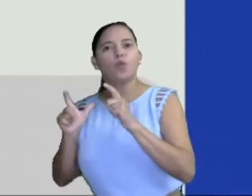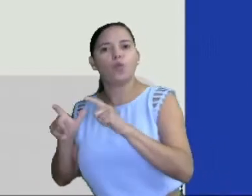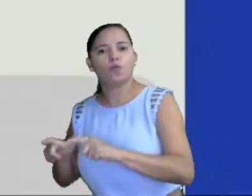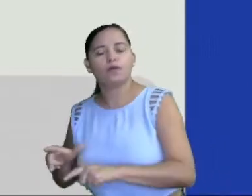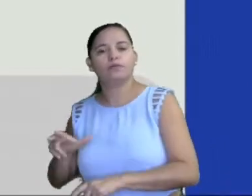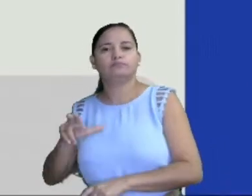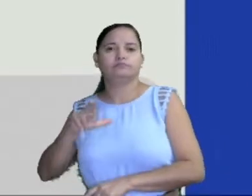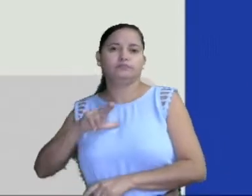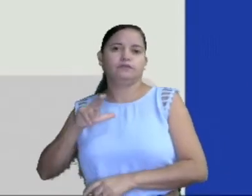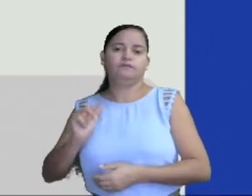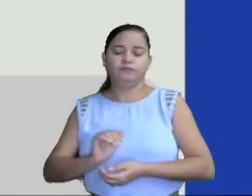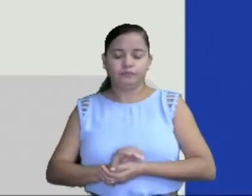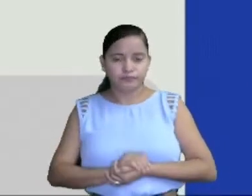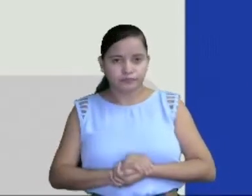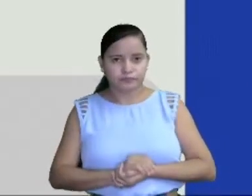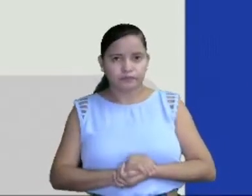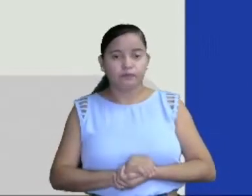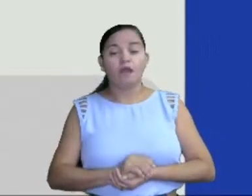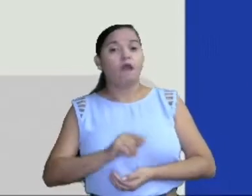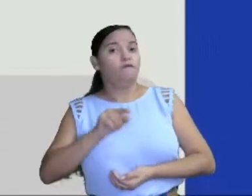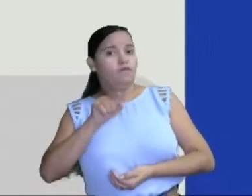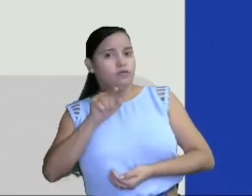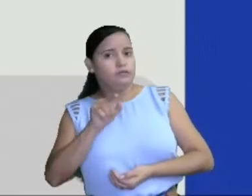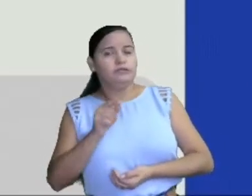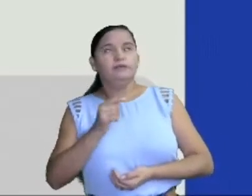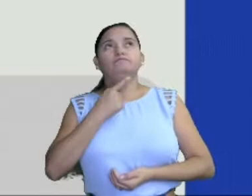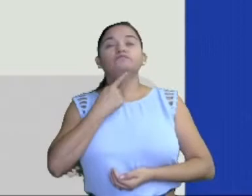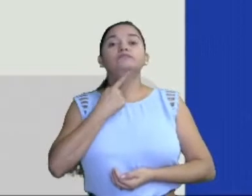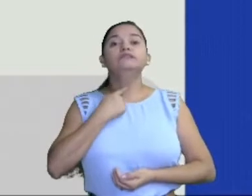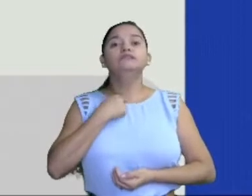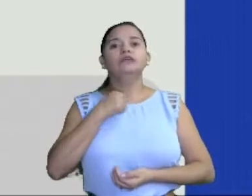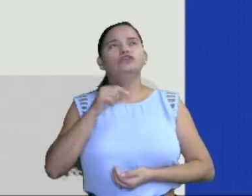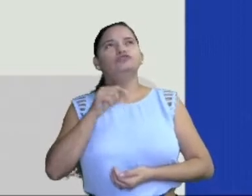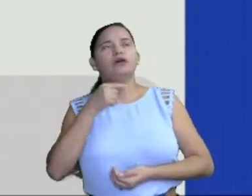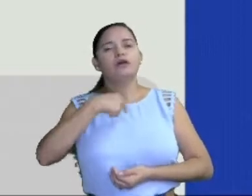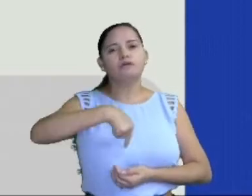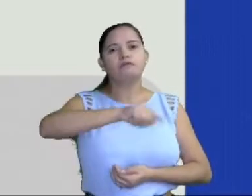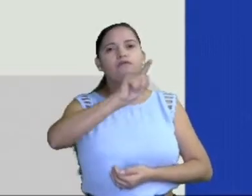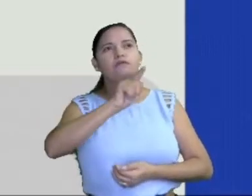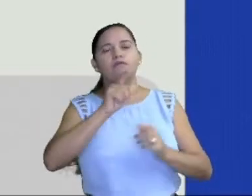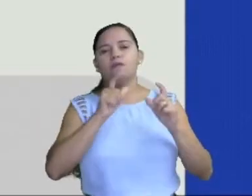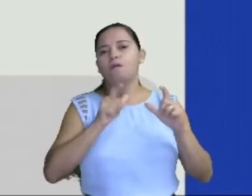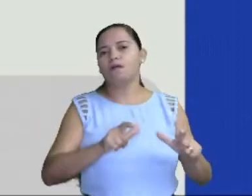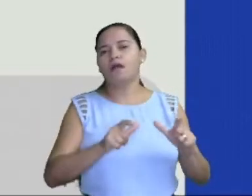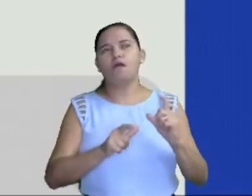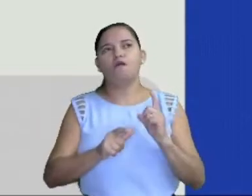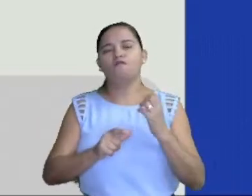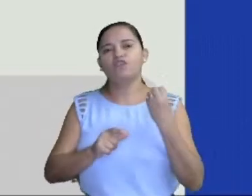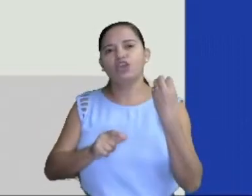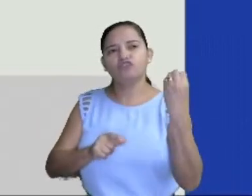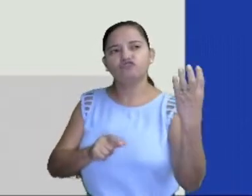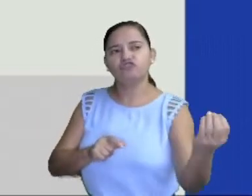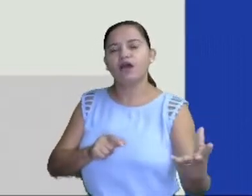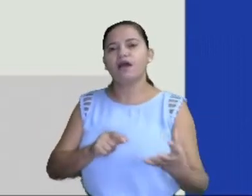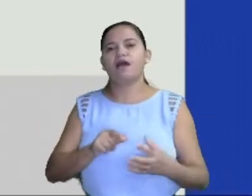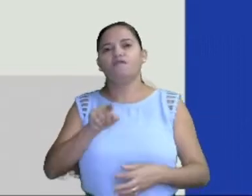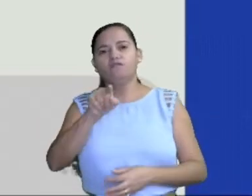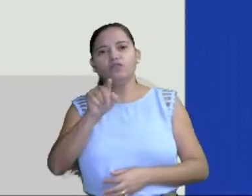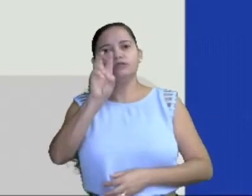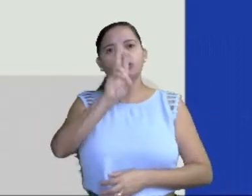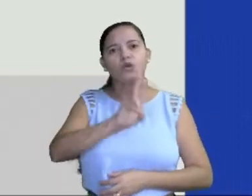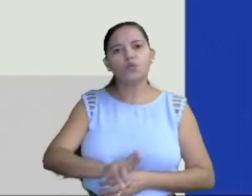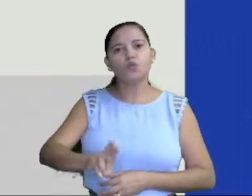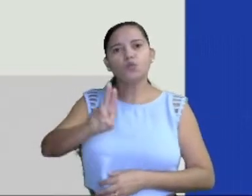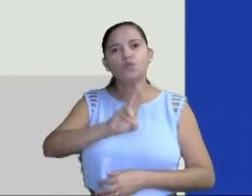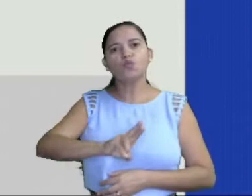Na localização, quando você quer chegar em um determinado local, você usa, né, se você está de carro, ou se não, se você vai para